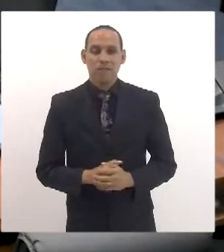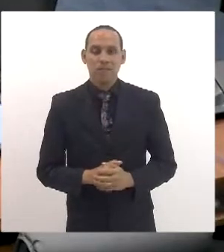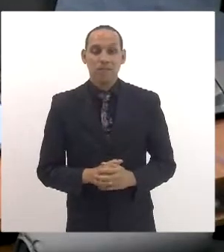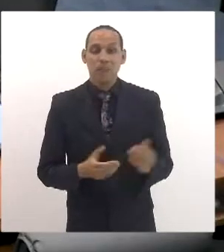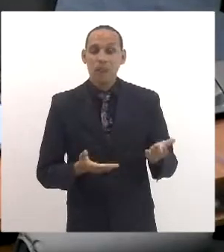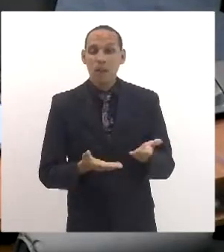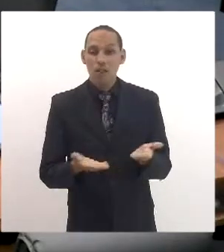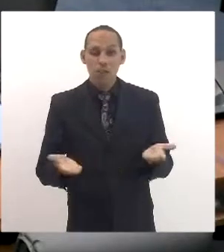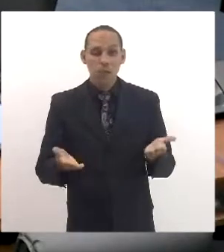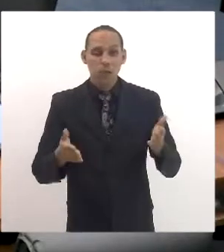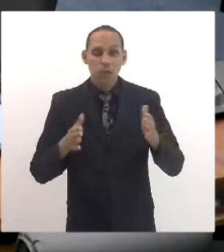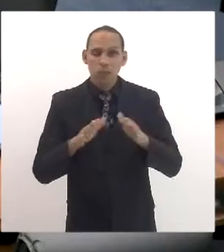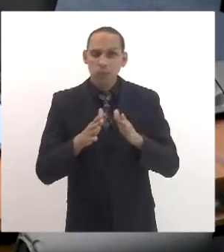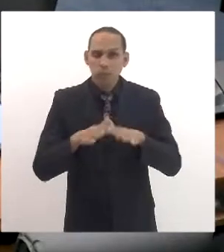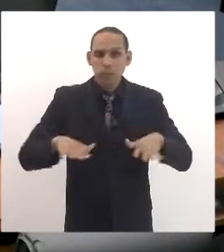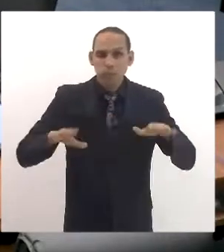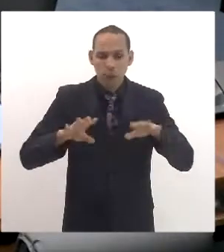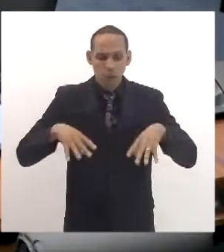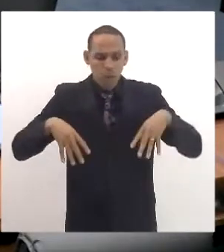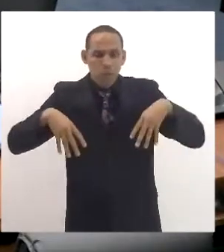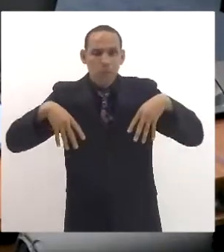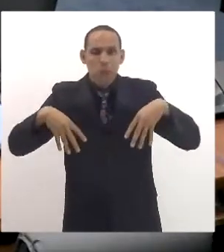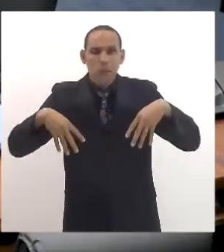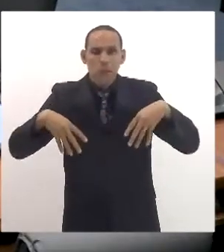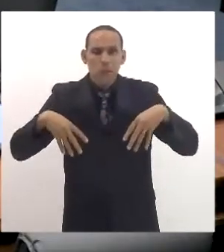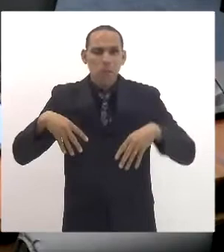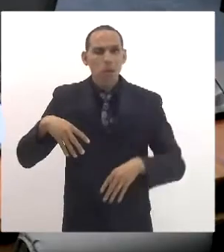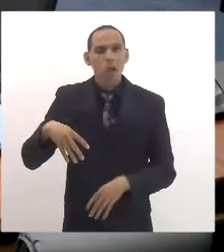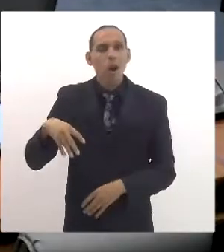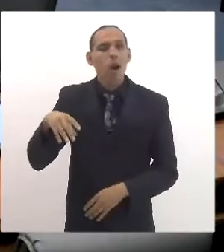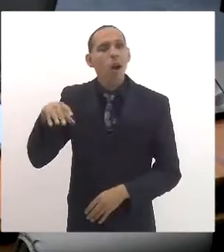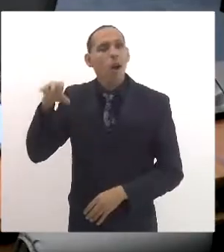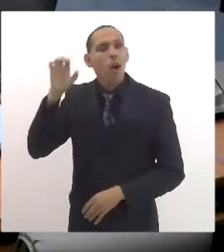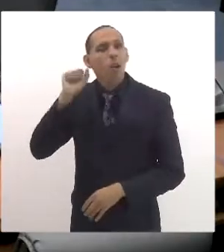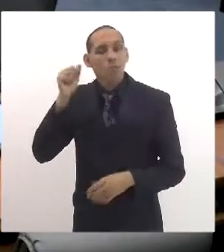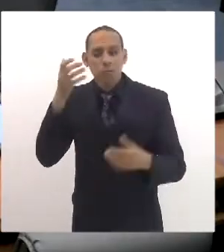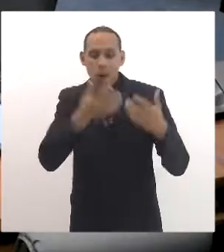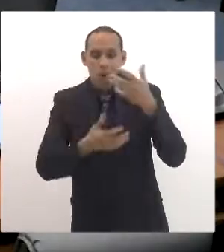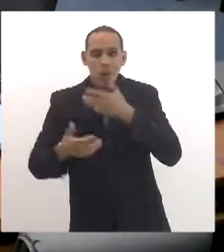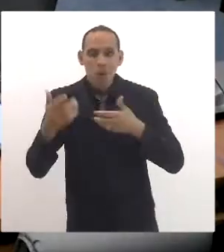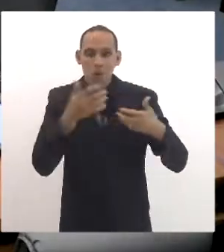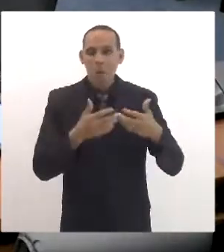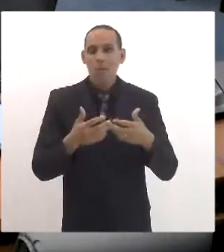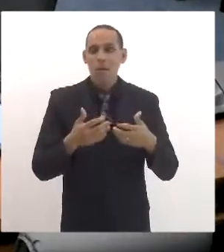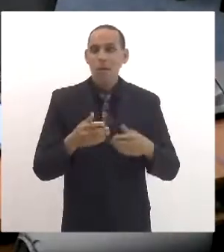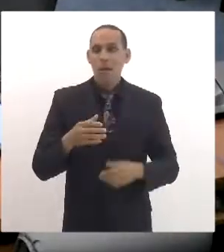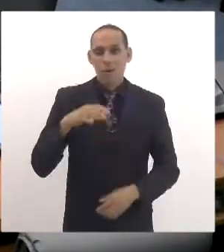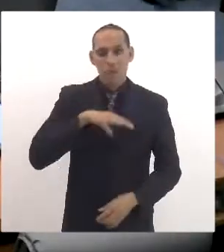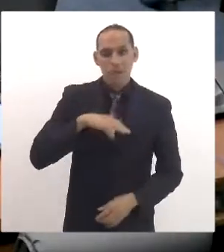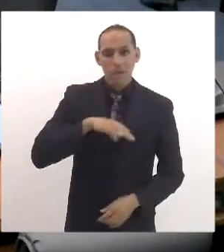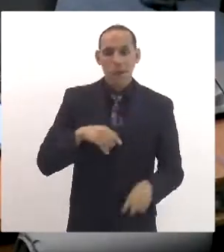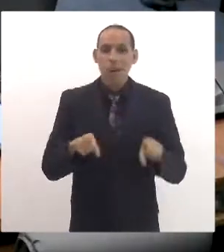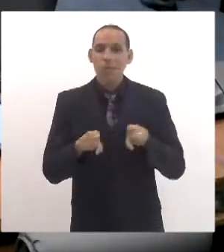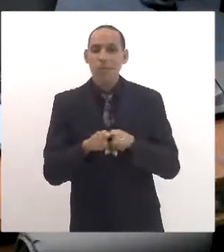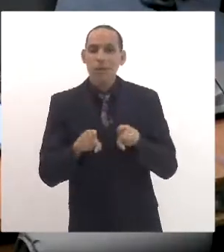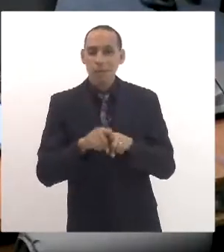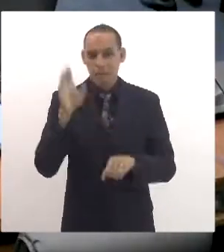Convido a todos para que, de pé, possamos ouvir o hino de Portugal e, em seguida, o hino nacional brasileiro.